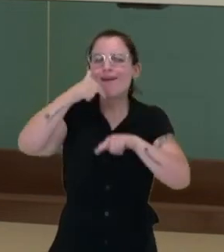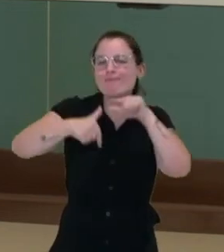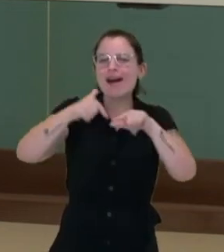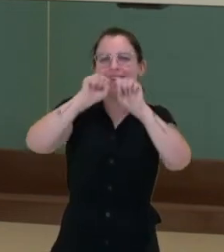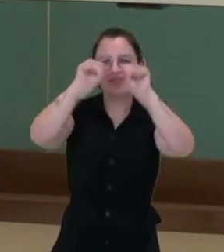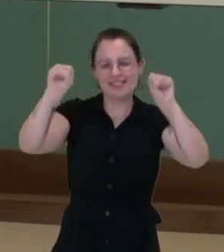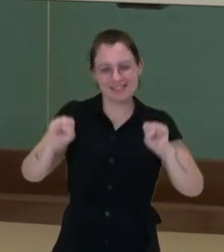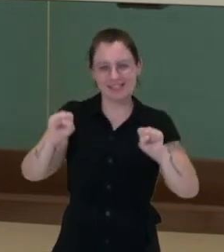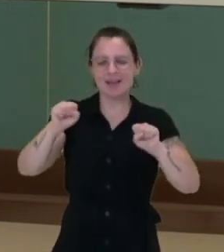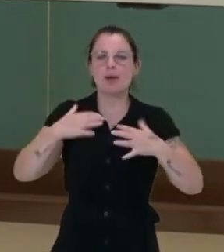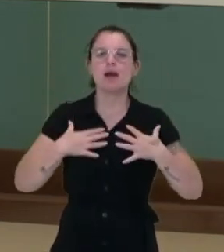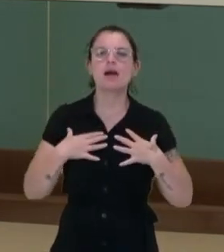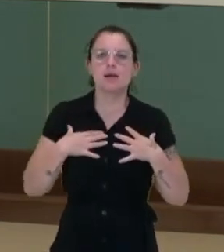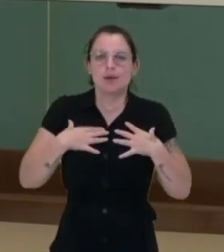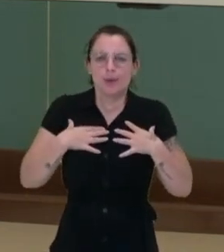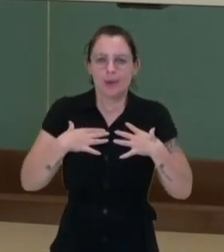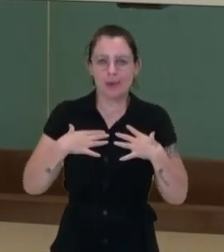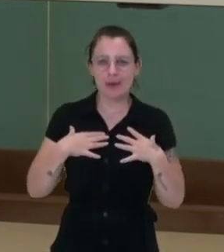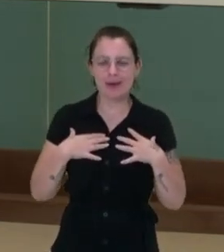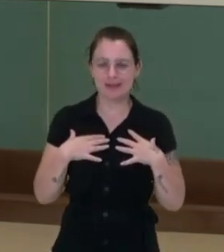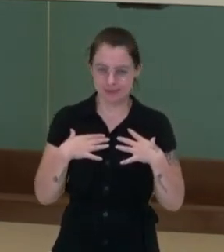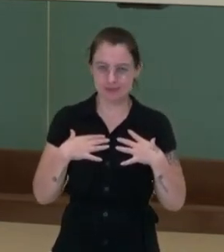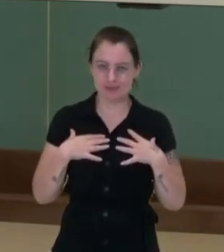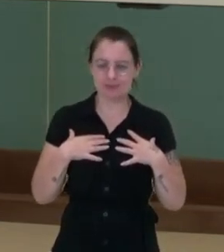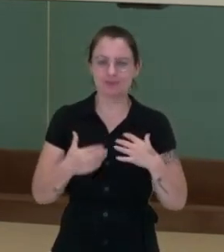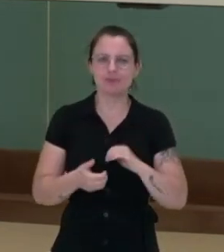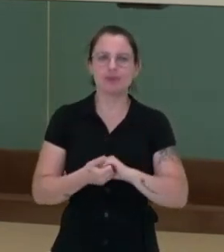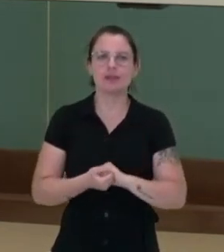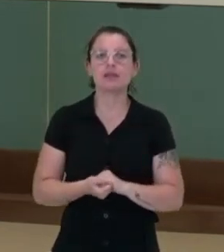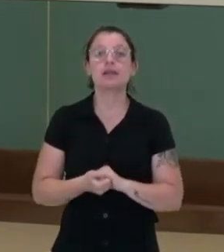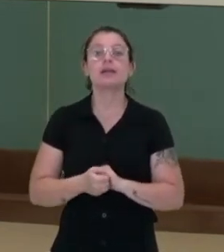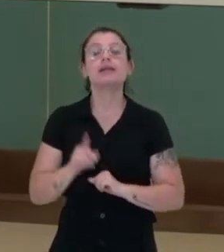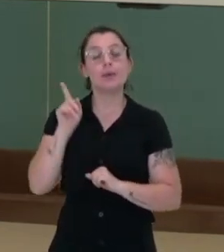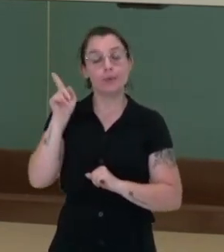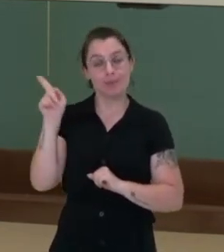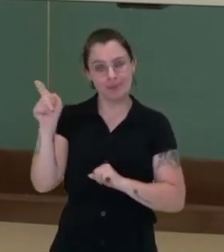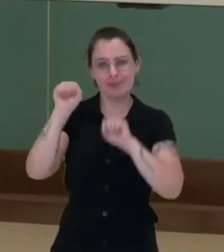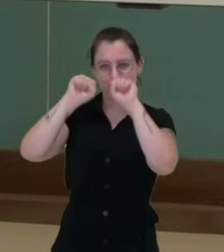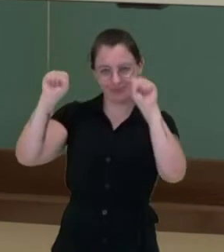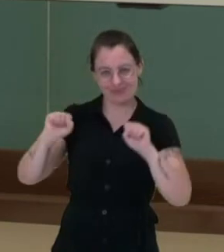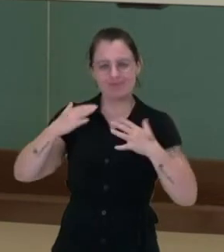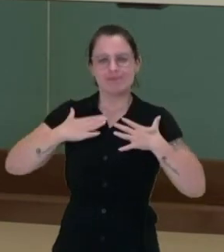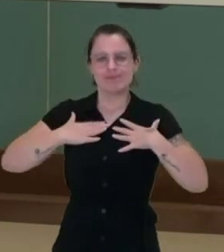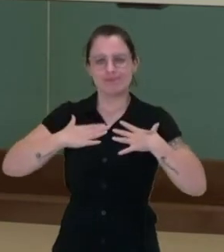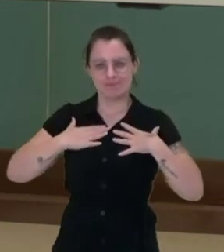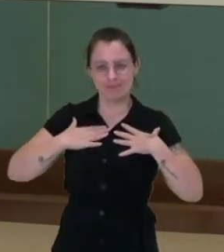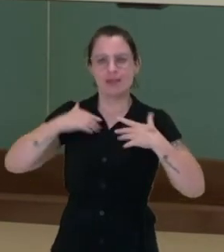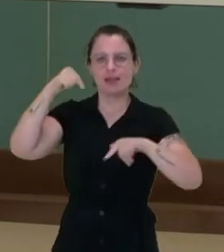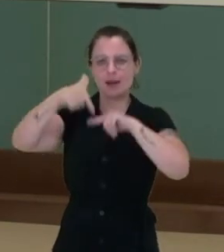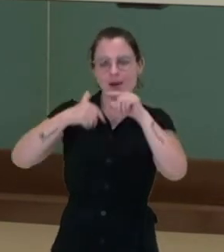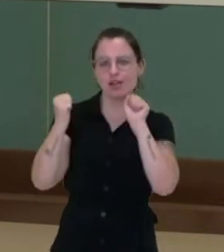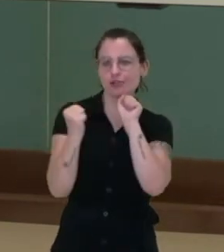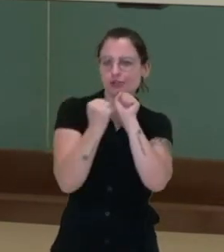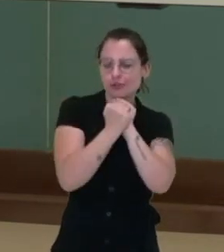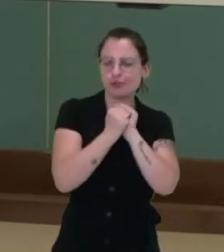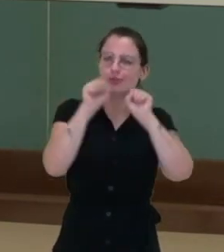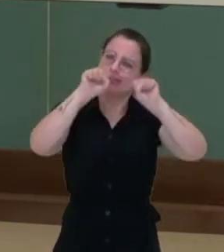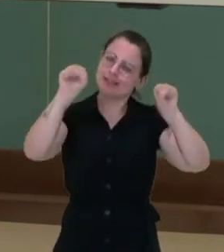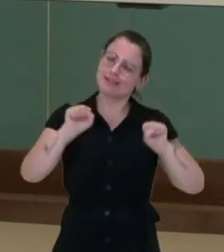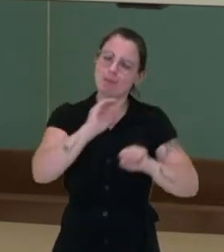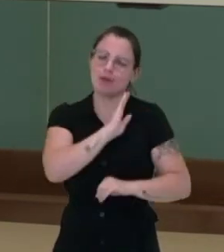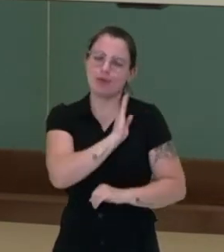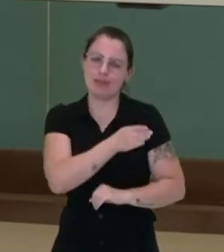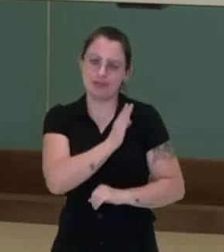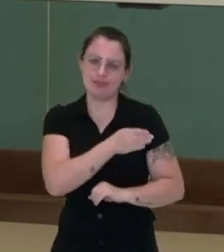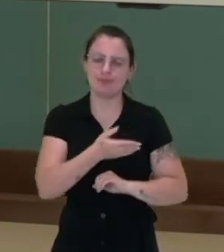vai trabalhar em conjunto com o sistema anterior para ter o seu sucesso. E chegando esse gás, o oxigênio